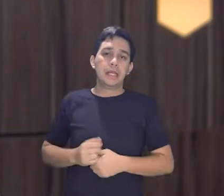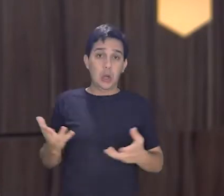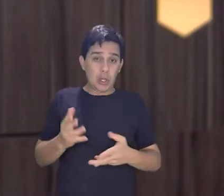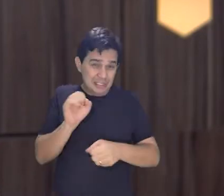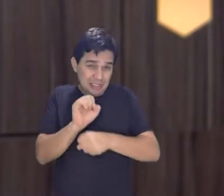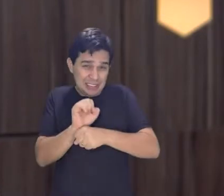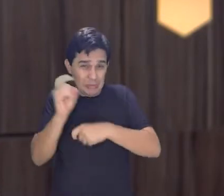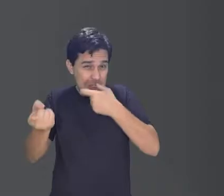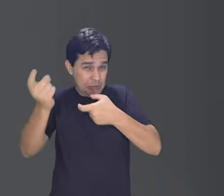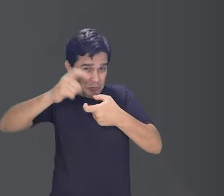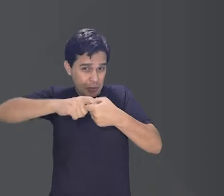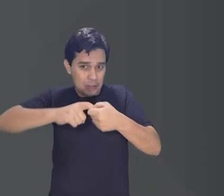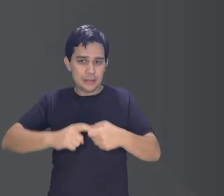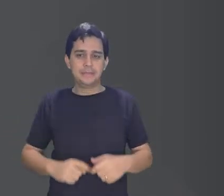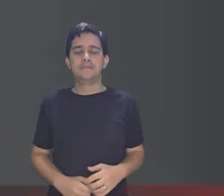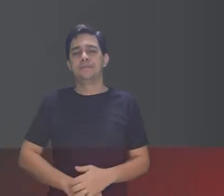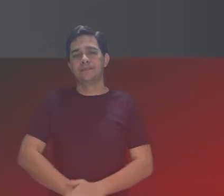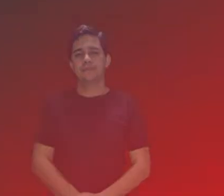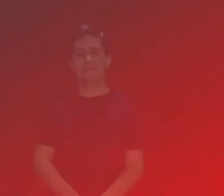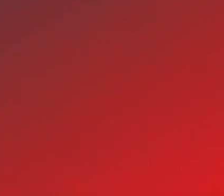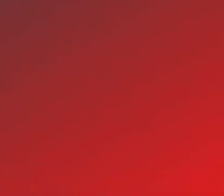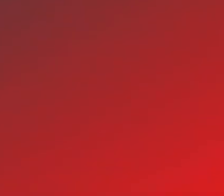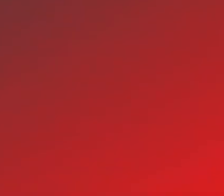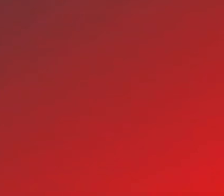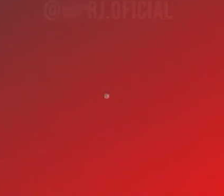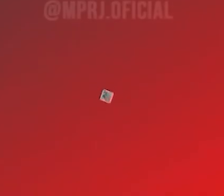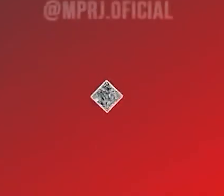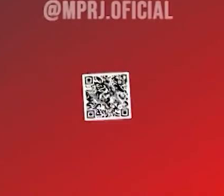em instantes.